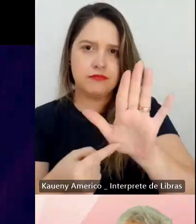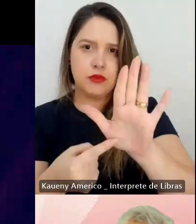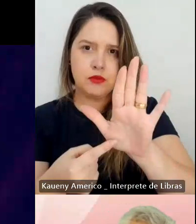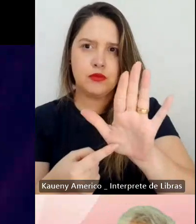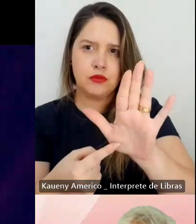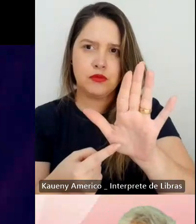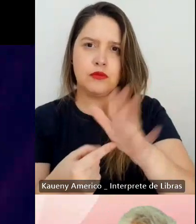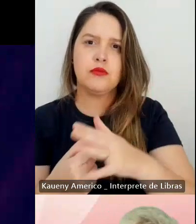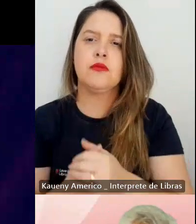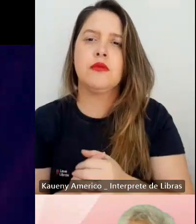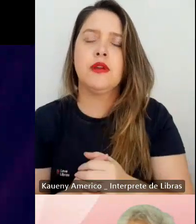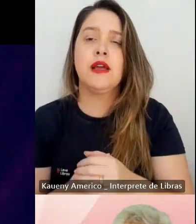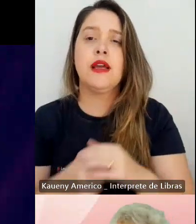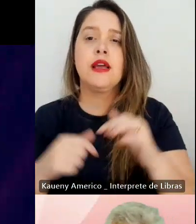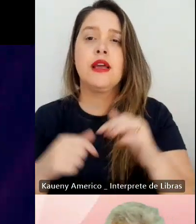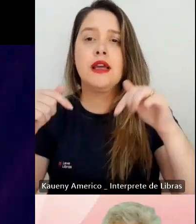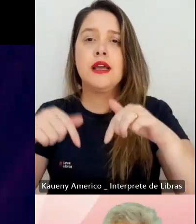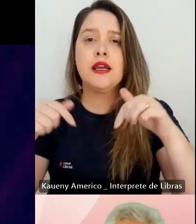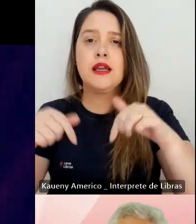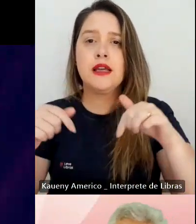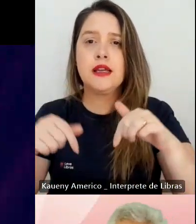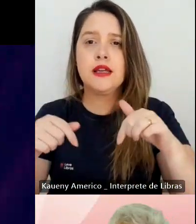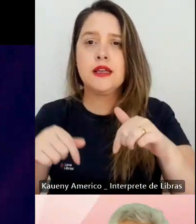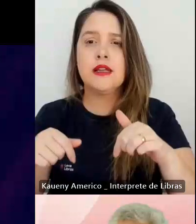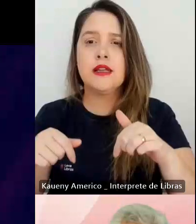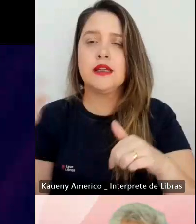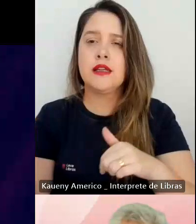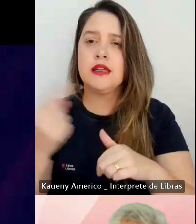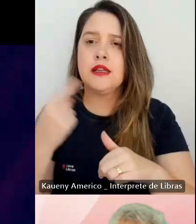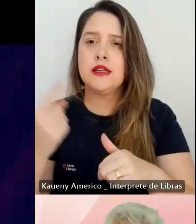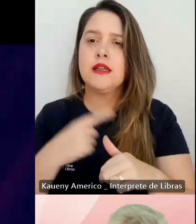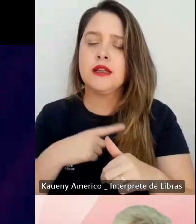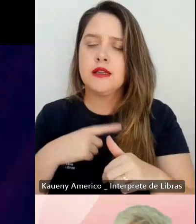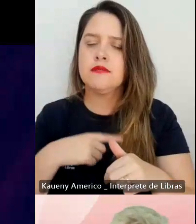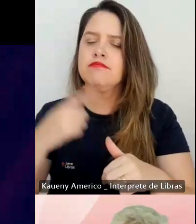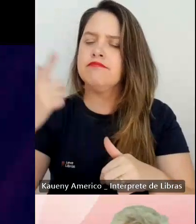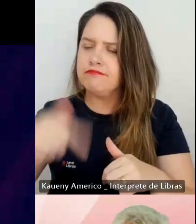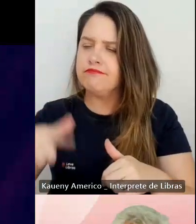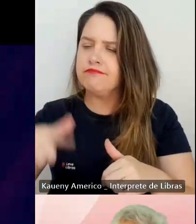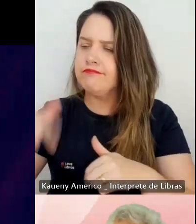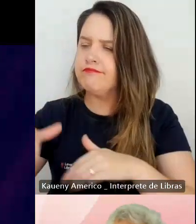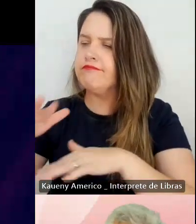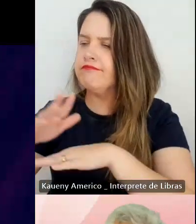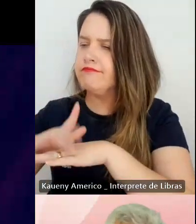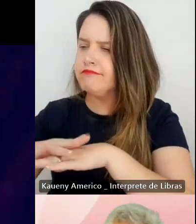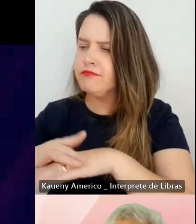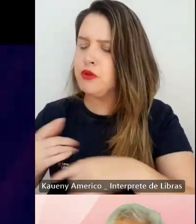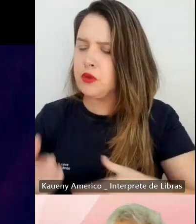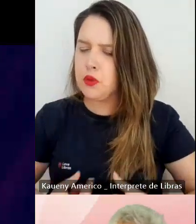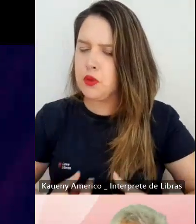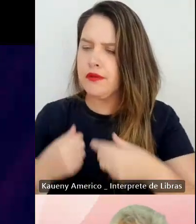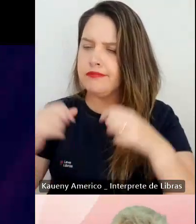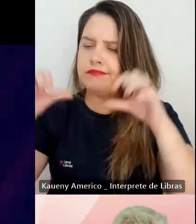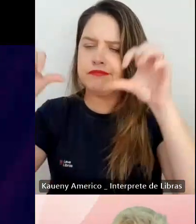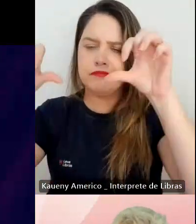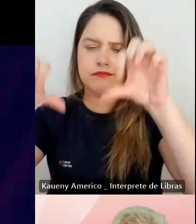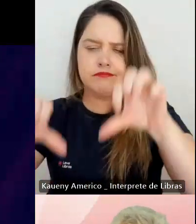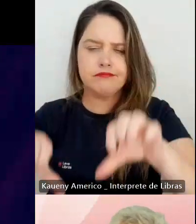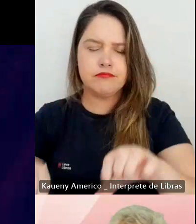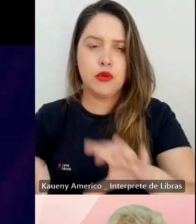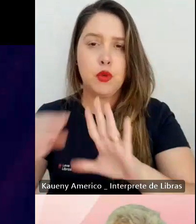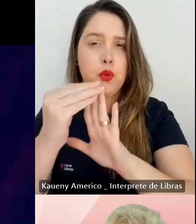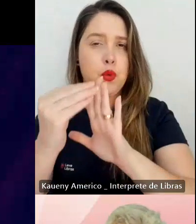Aqui a gente às vezes até pensa, nossa, tem mais gente ficando doente, será que o câncer está piorando? Na verdade, os diagnósticos estão